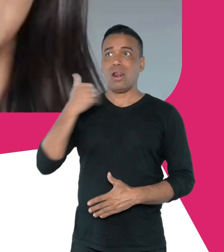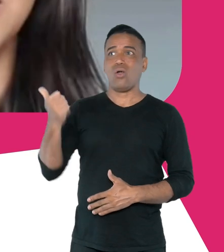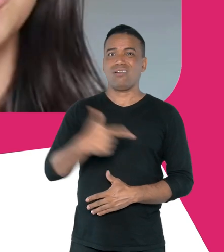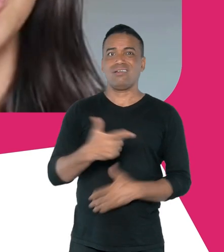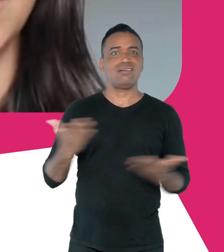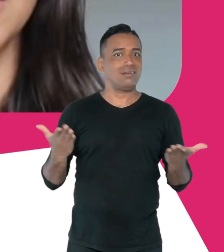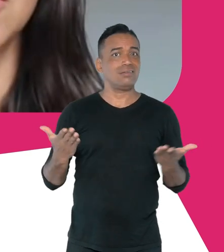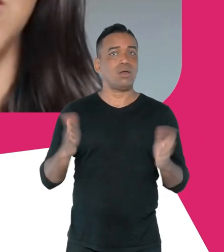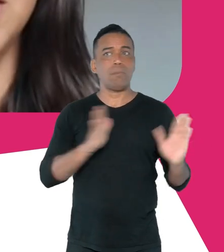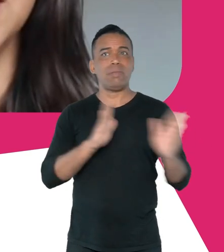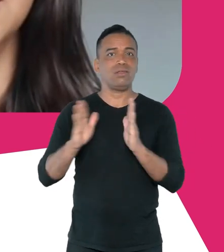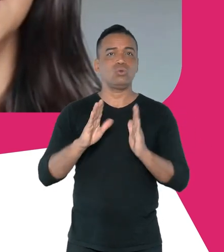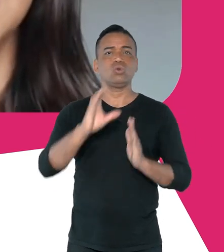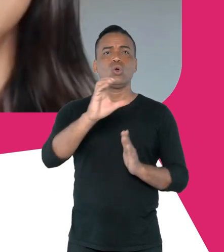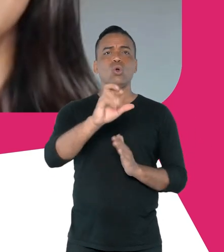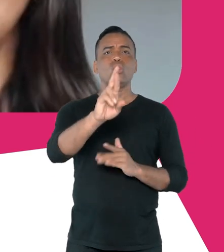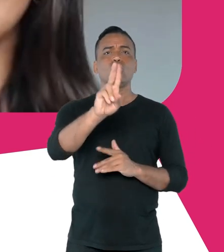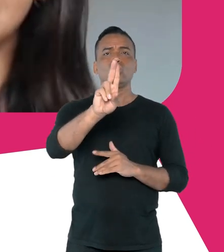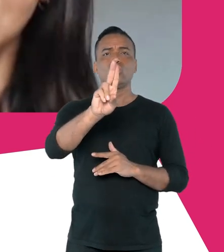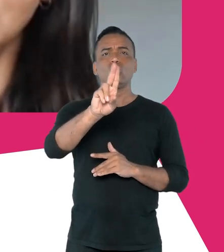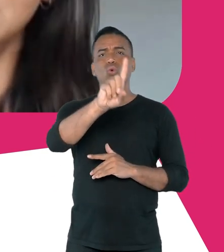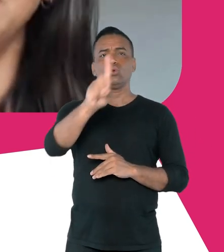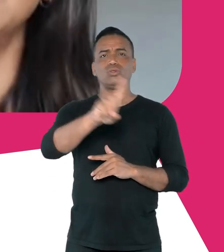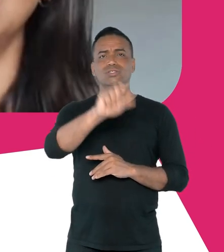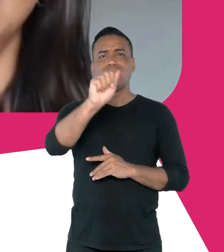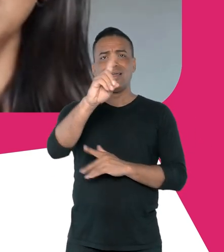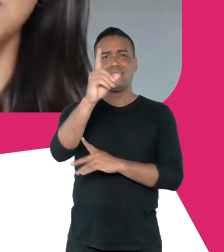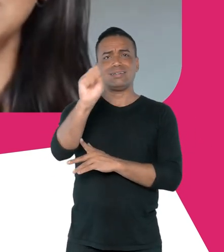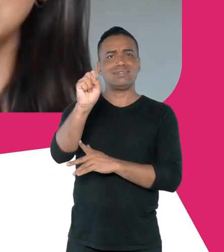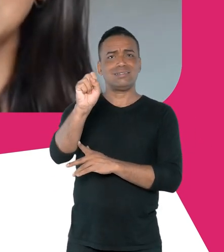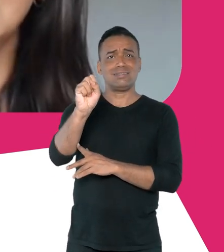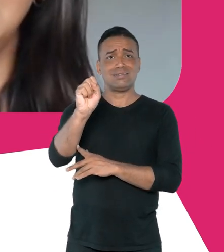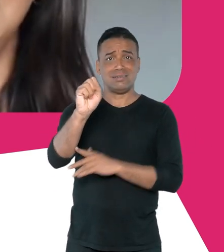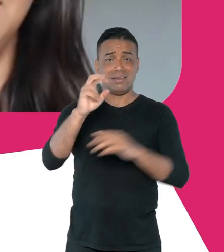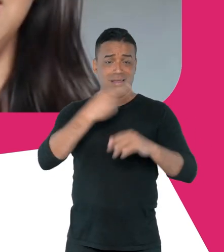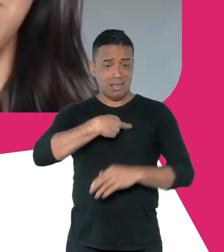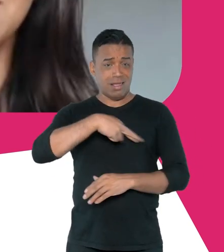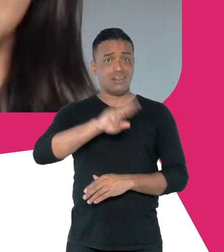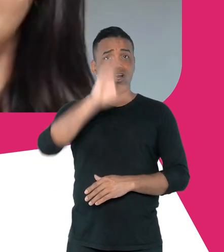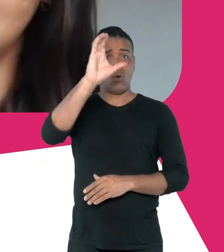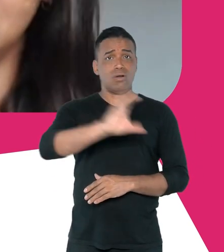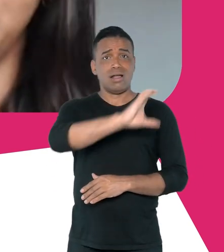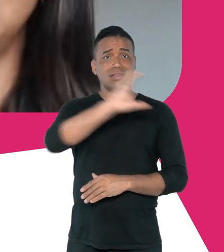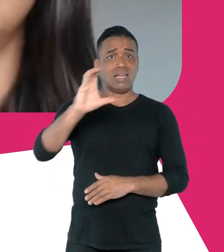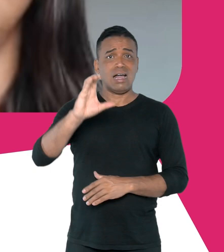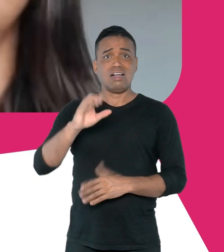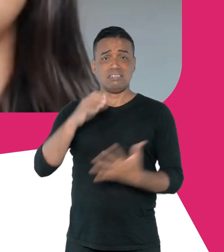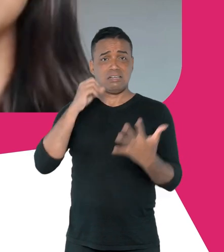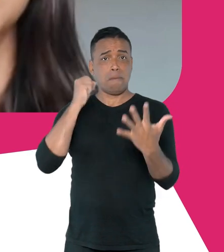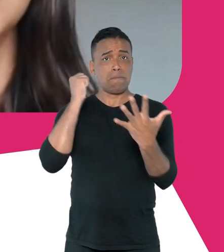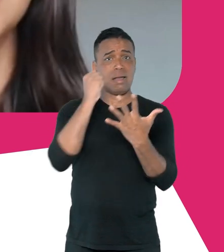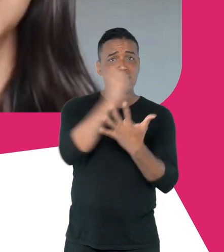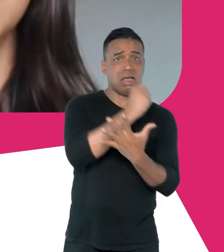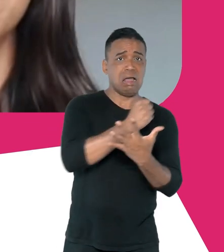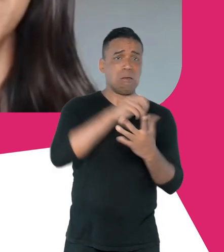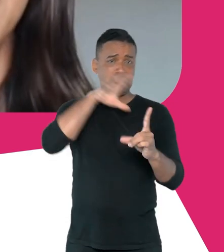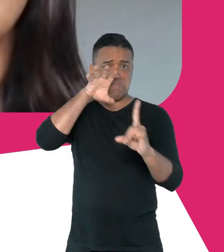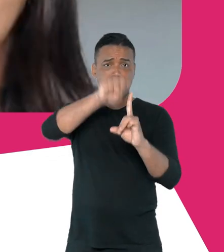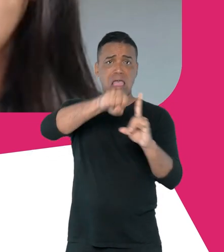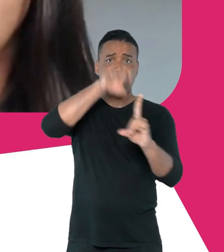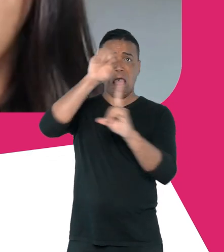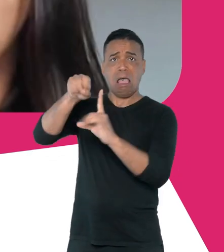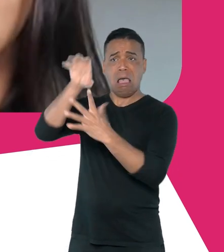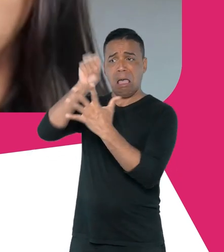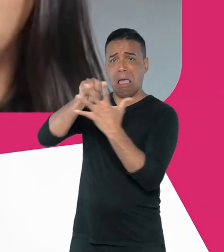cruzadas, né, a religião católica caçando as pessoas, matando as pessoas,